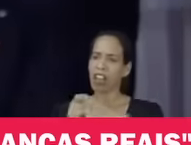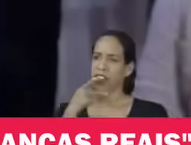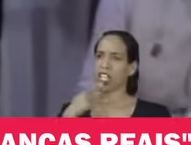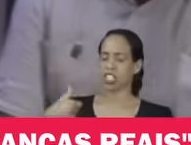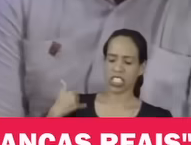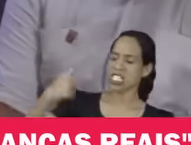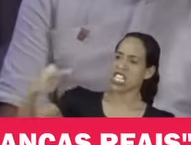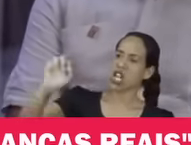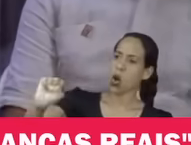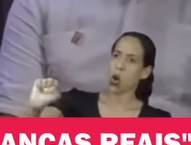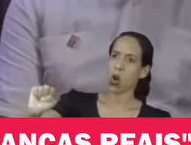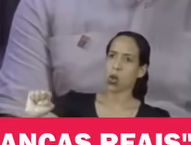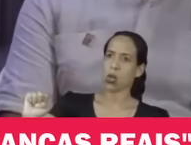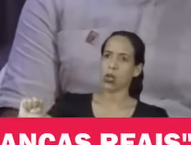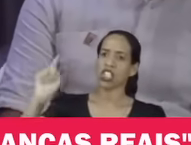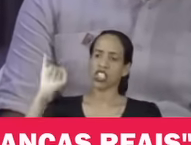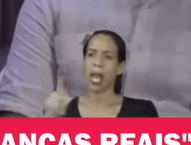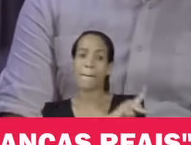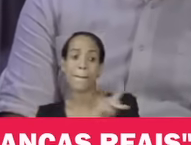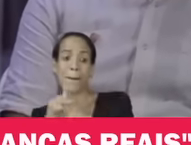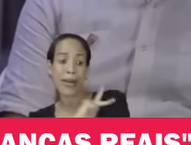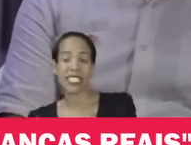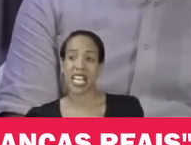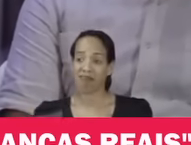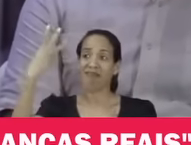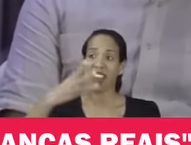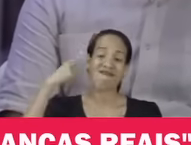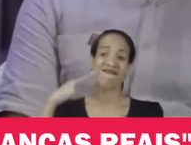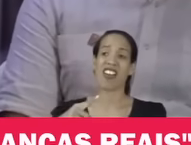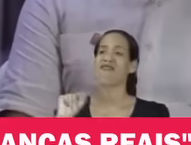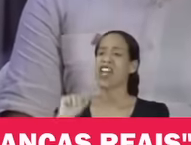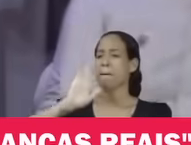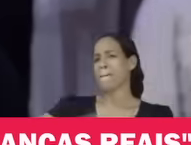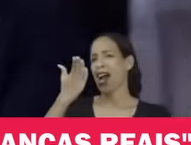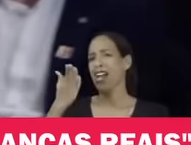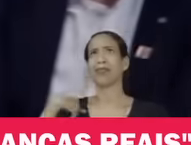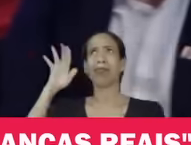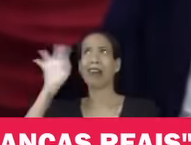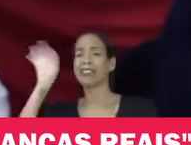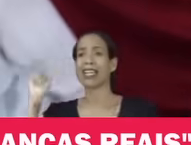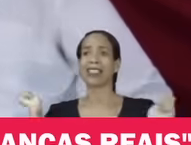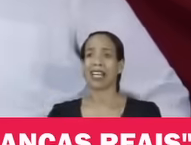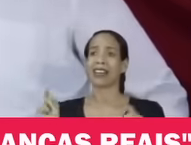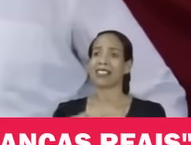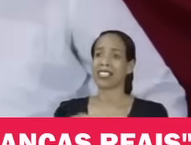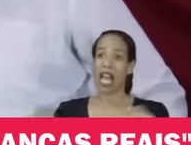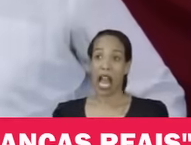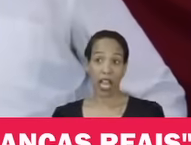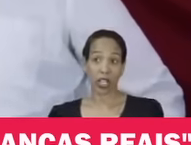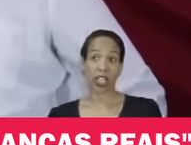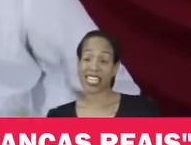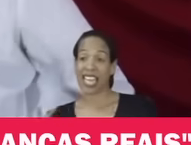tenho 78 anos, já sou presidente pela terceira vez. Eu já fiz mais do que eu imaginei que eu poderia fazer. E